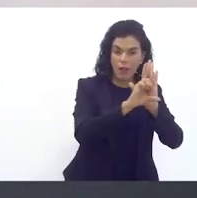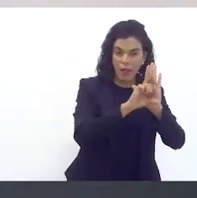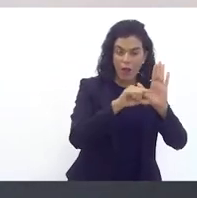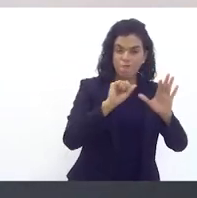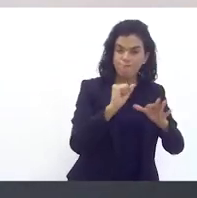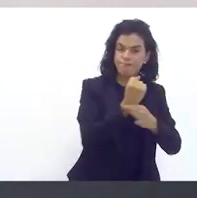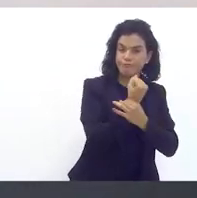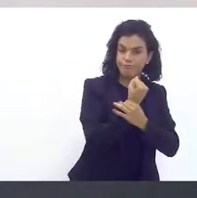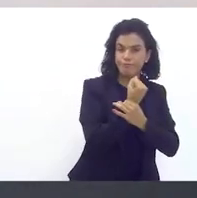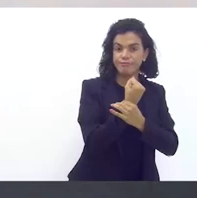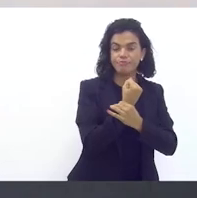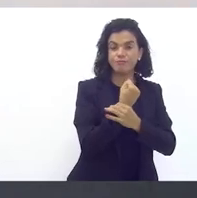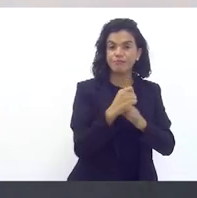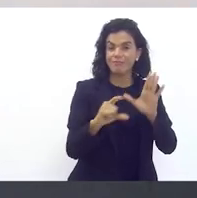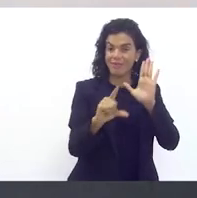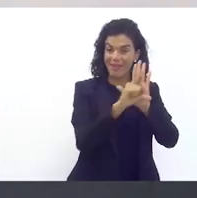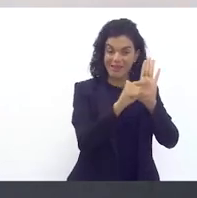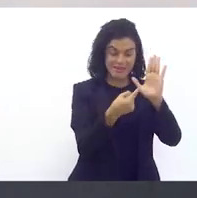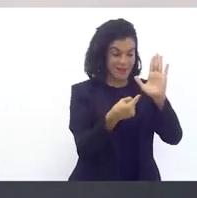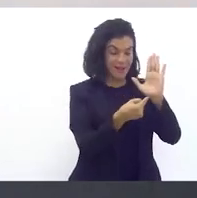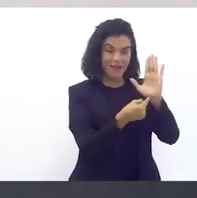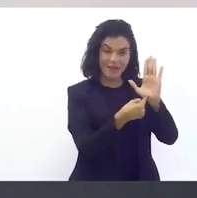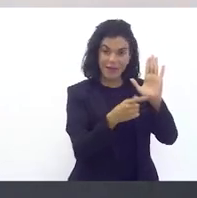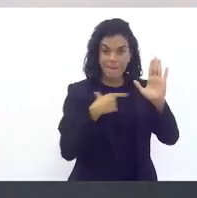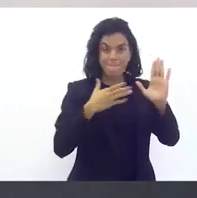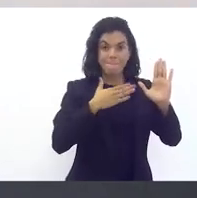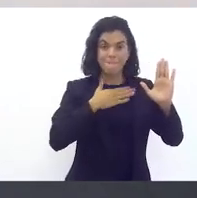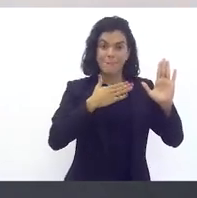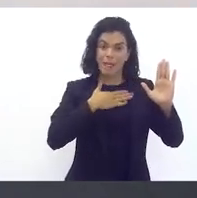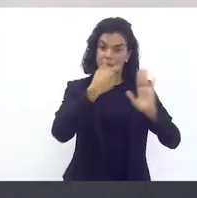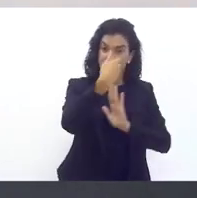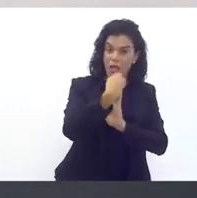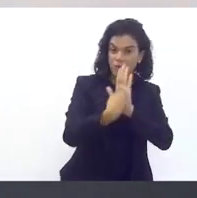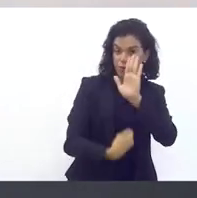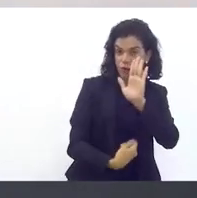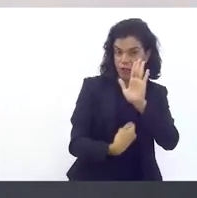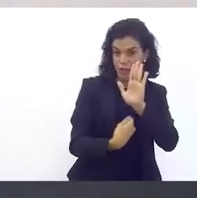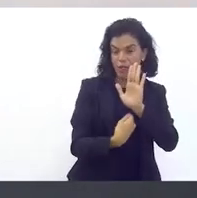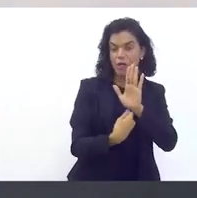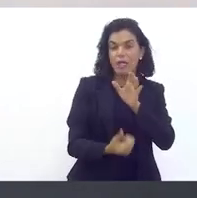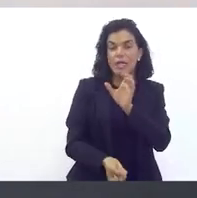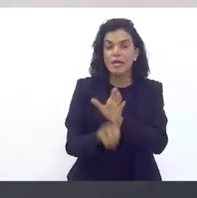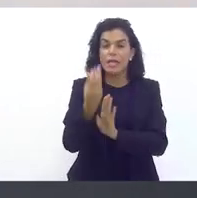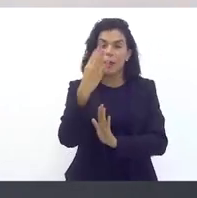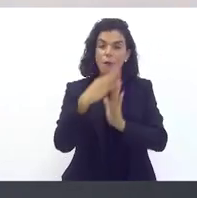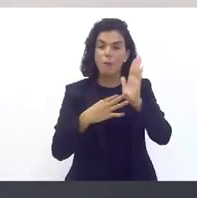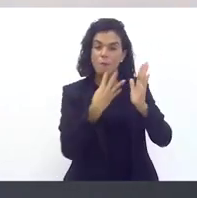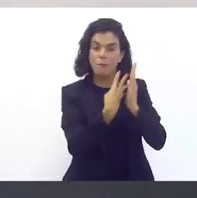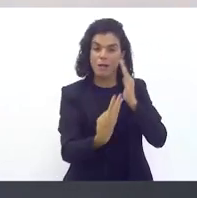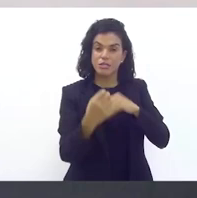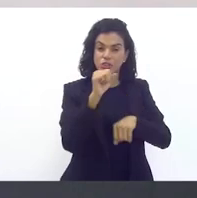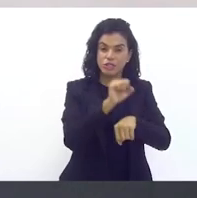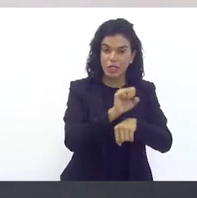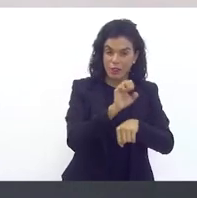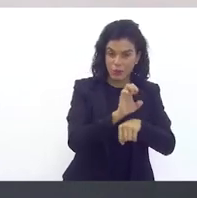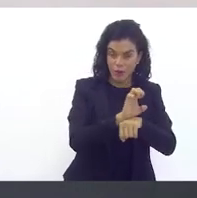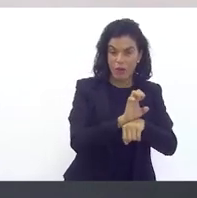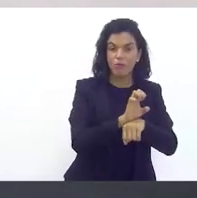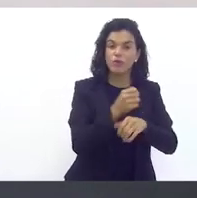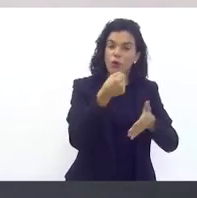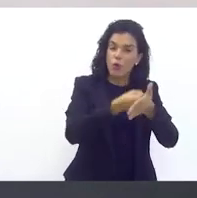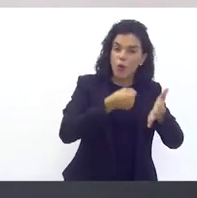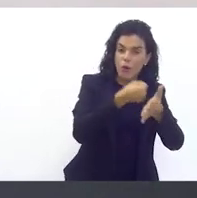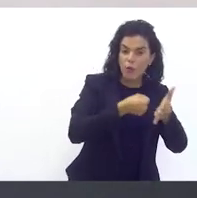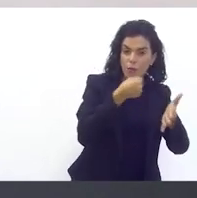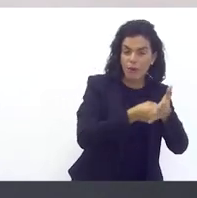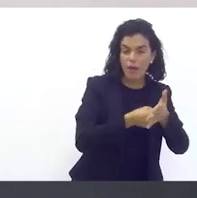lei, quero dizer que essa lei, né, foi minha, quando a gente cria o Plano Estadual de Enfrentamento e